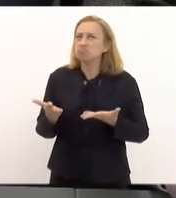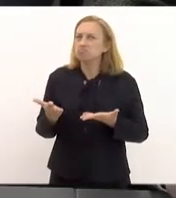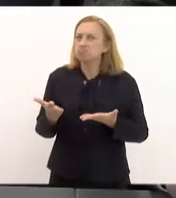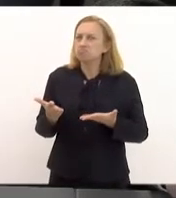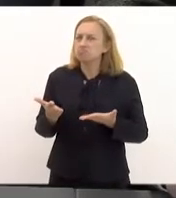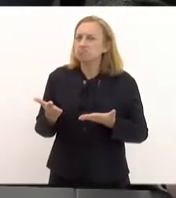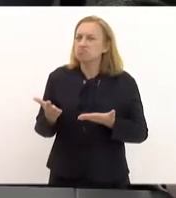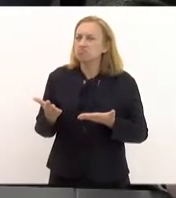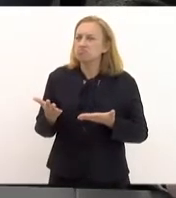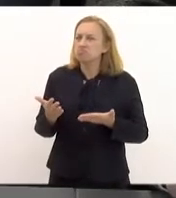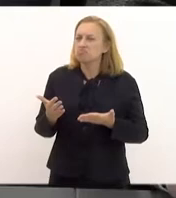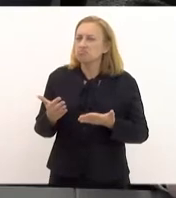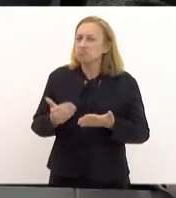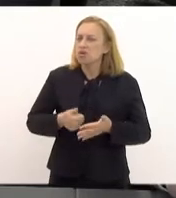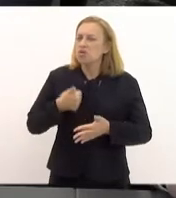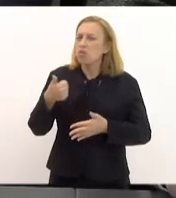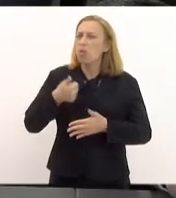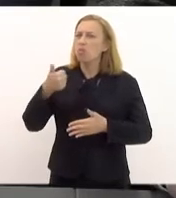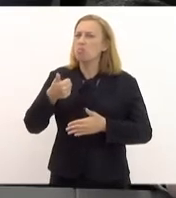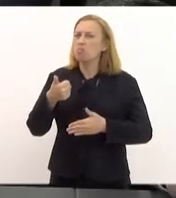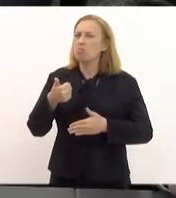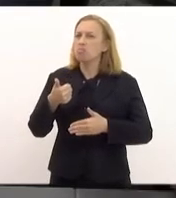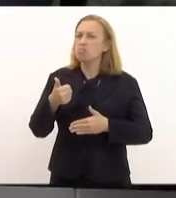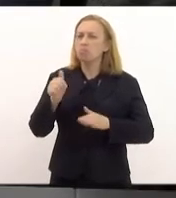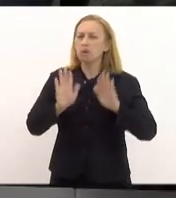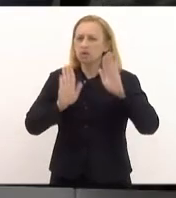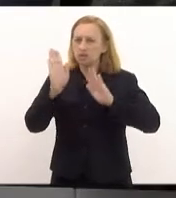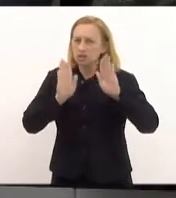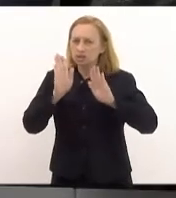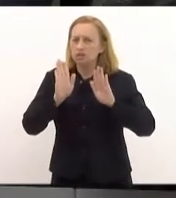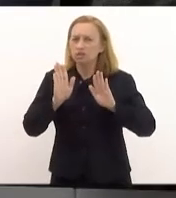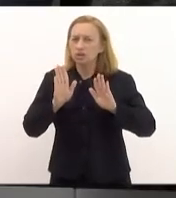mais saudável possível para a licitação.